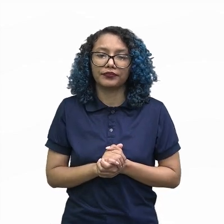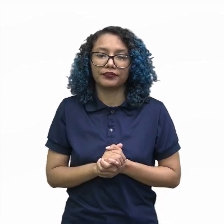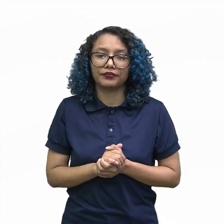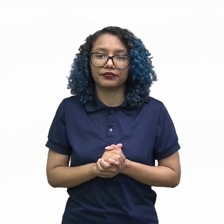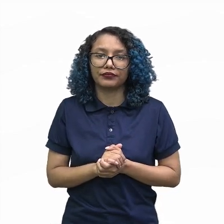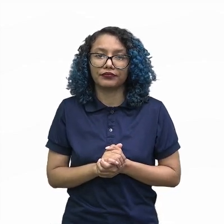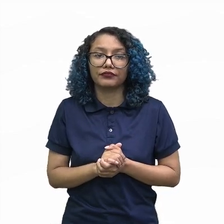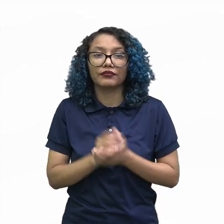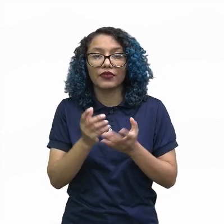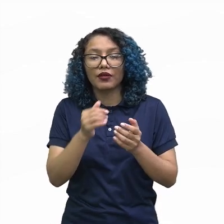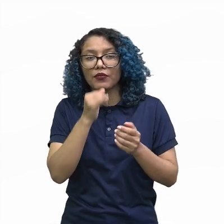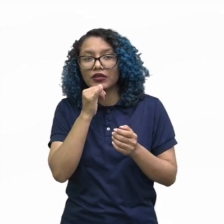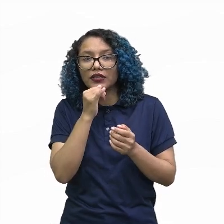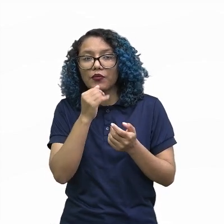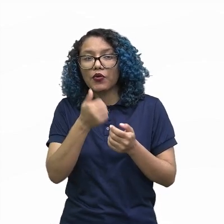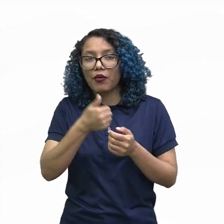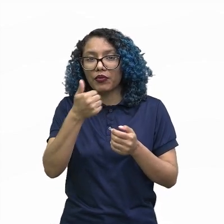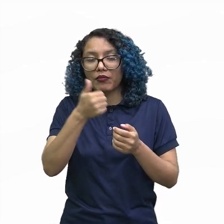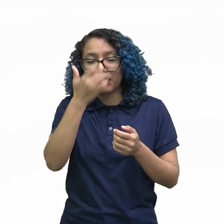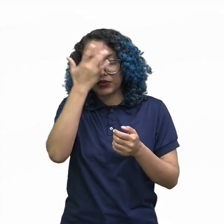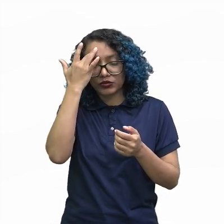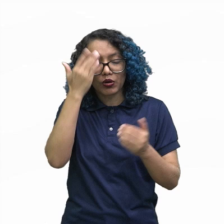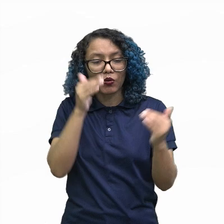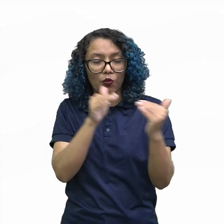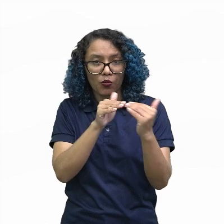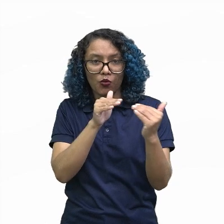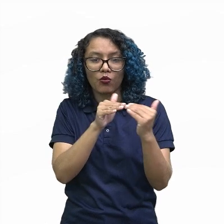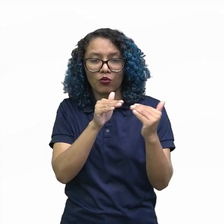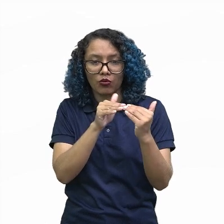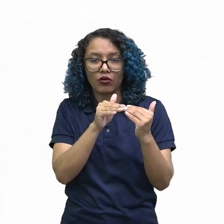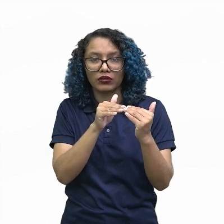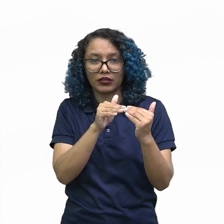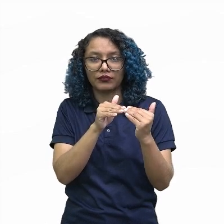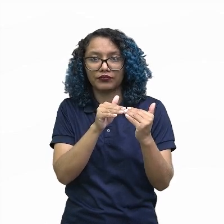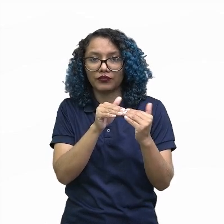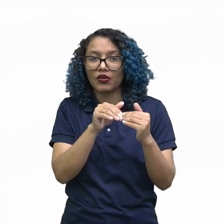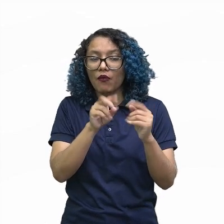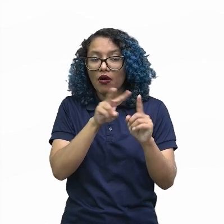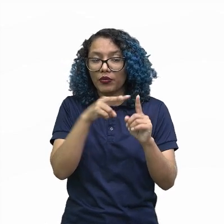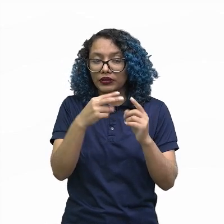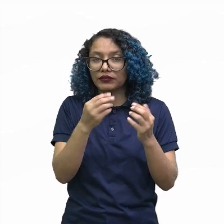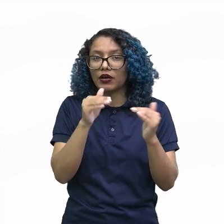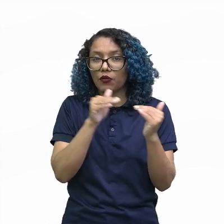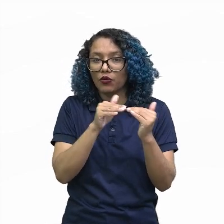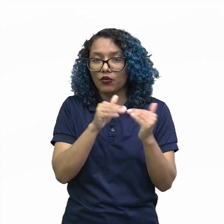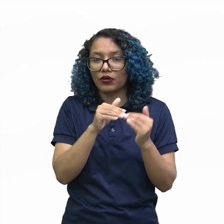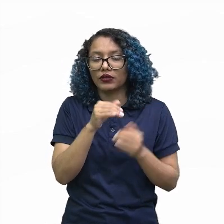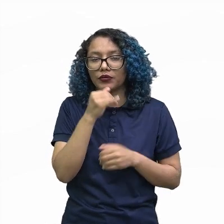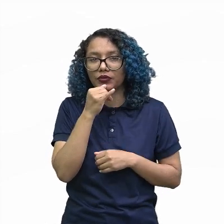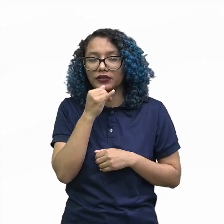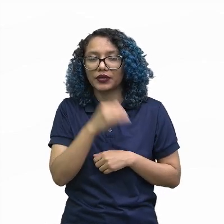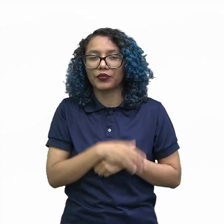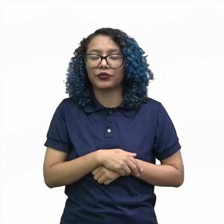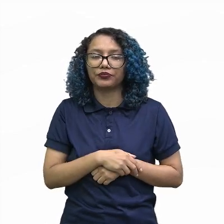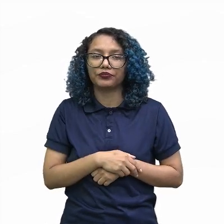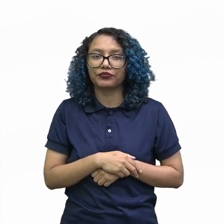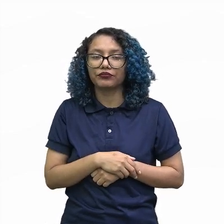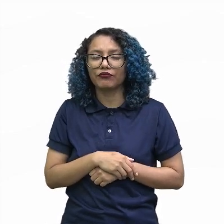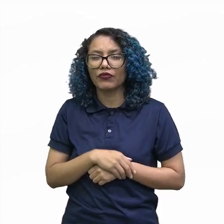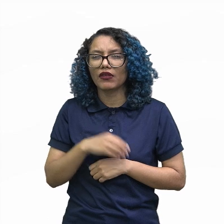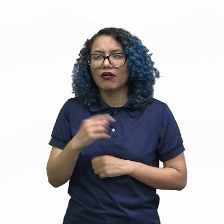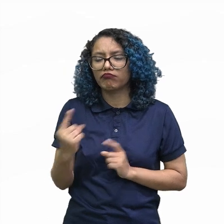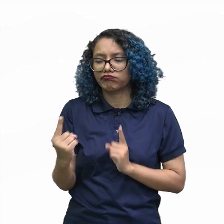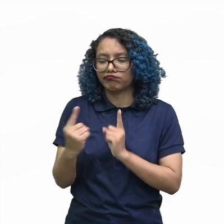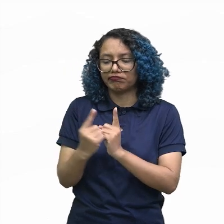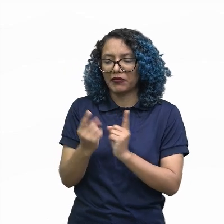do posicionamento do primeiro enunciador, concordando com aquilo que ele diz. Ou seja, você encontra uma outra pessoa, um amigo, e de repente